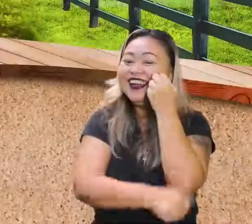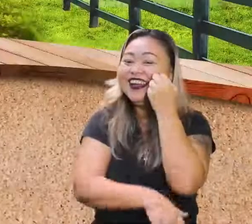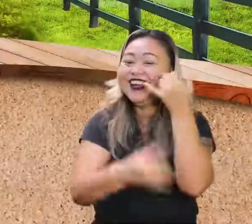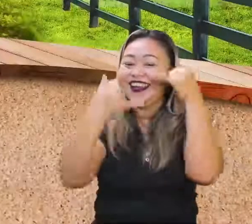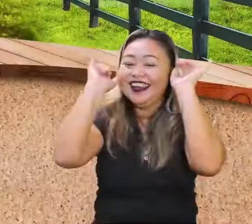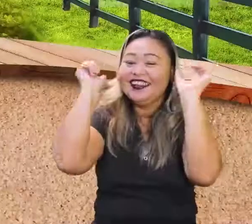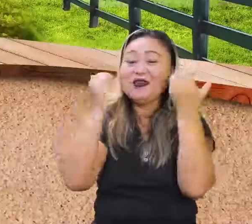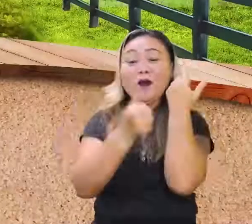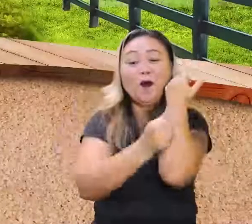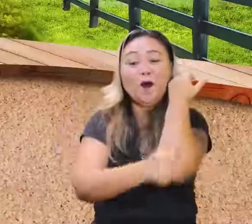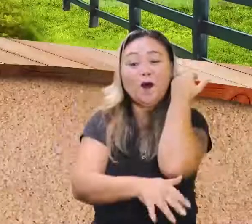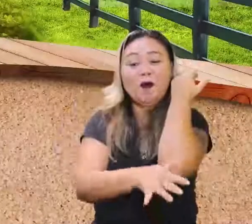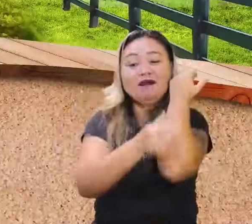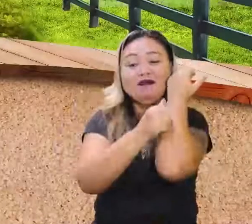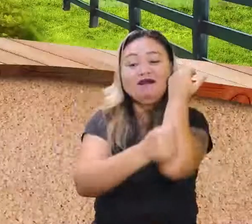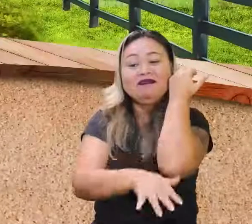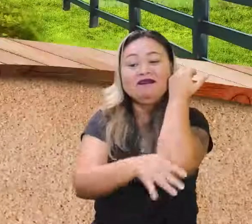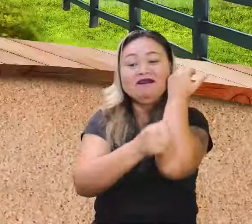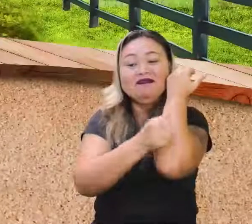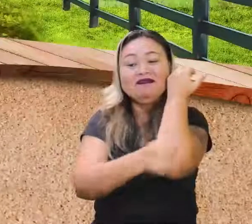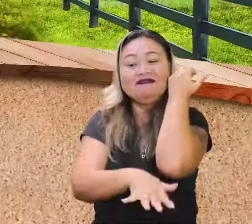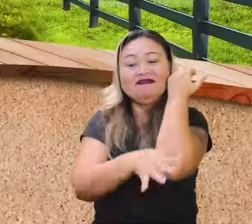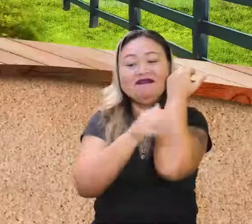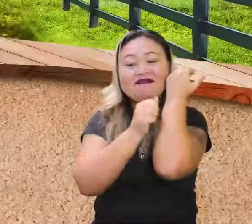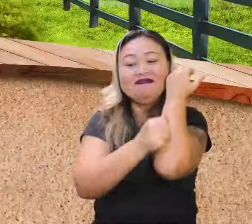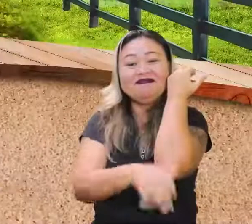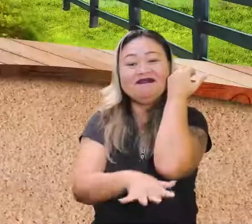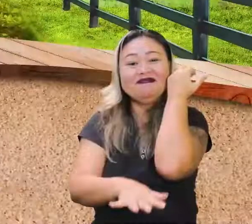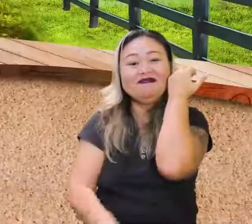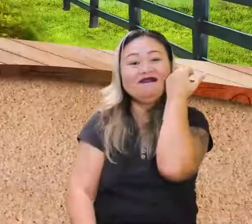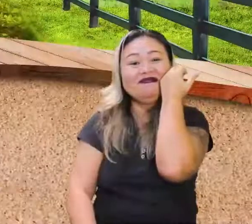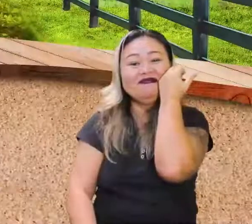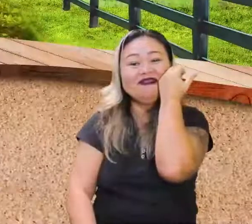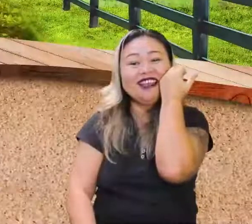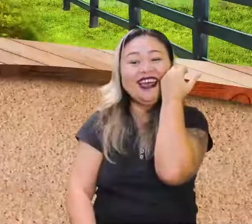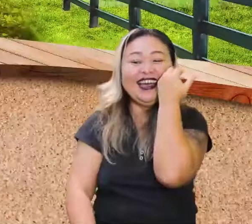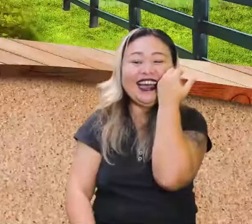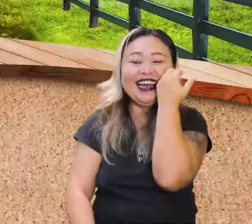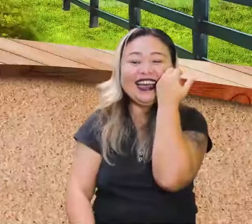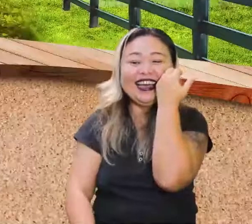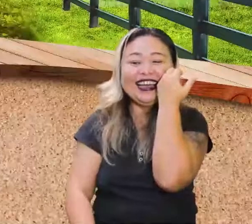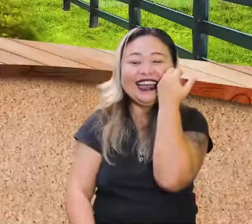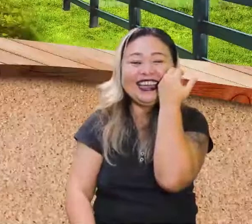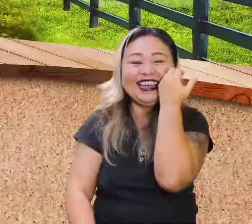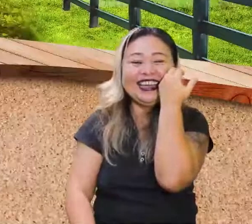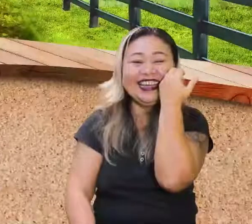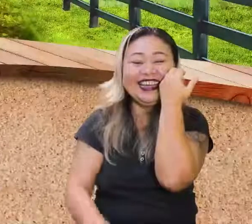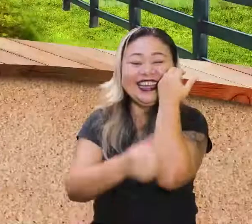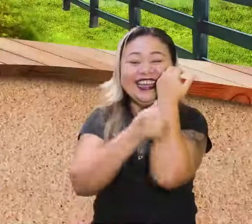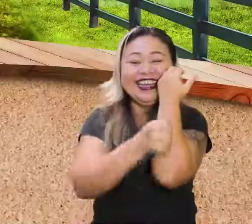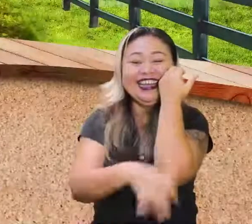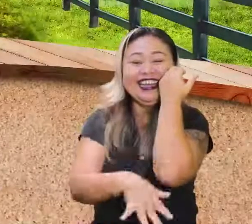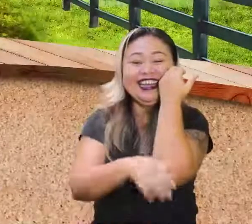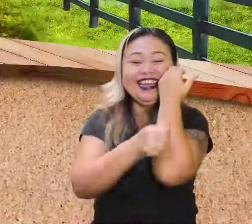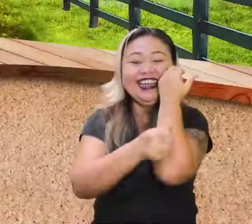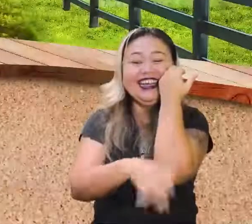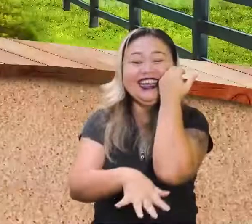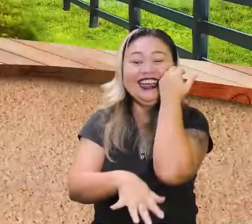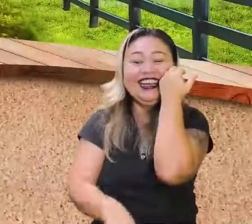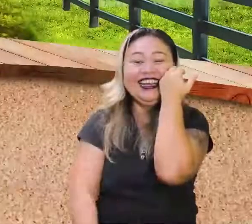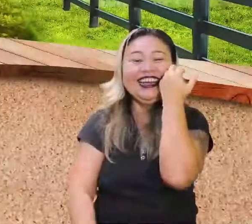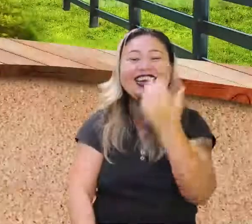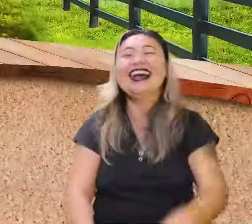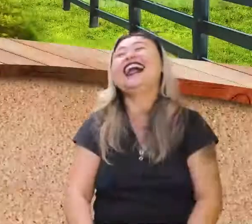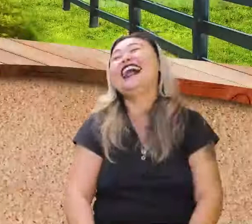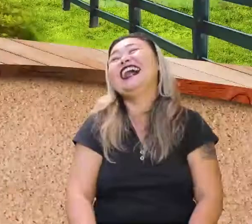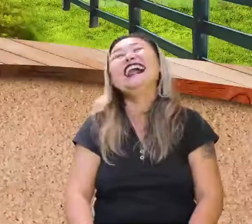Bosta da vaca, como é que faz? Misericórdia, igualzinho. É desse jeito mesmo. Gente, eu vi